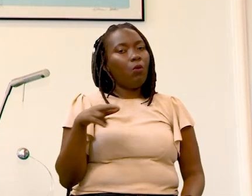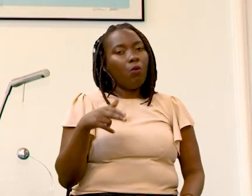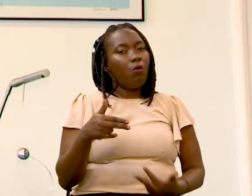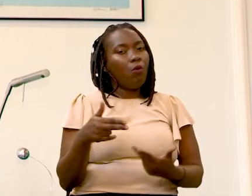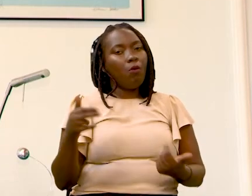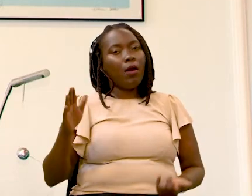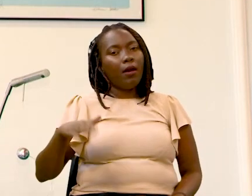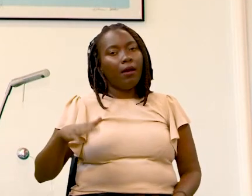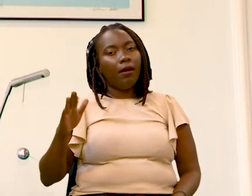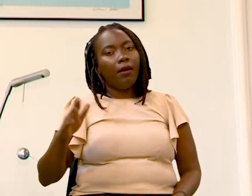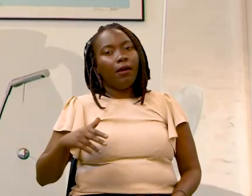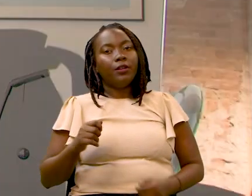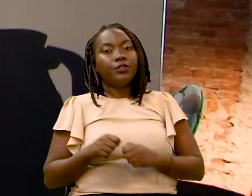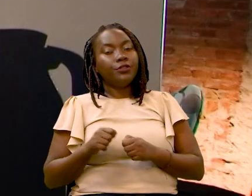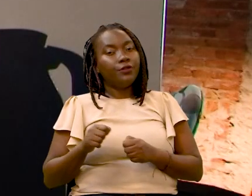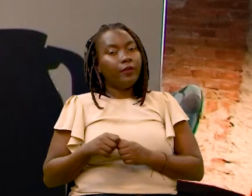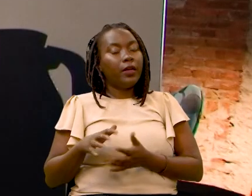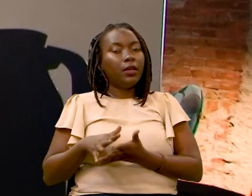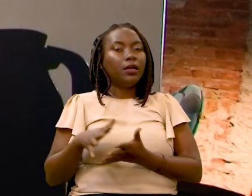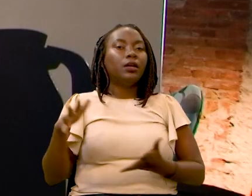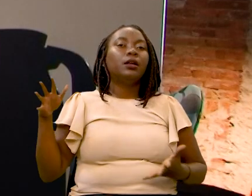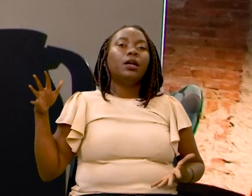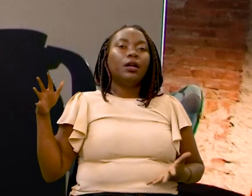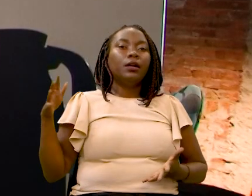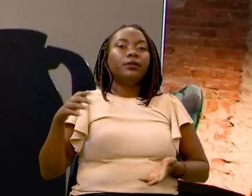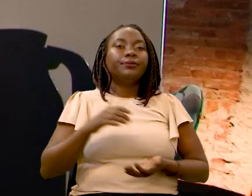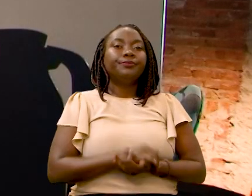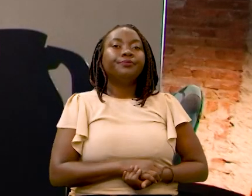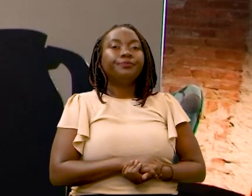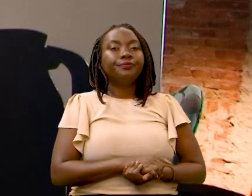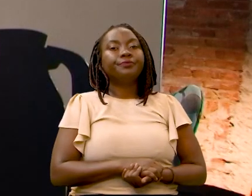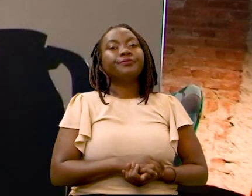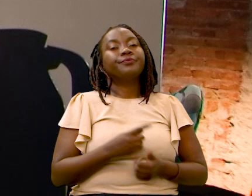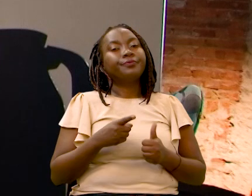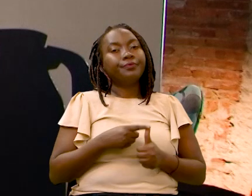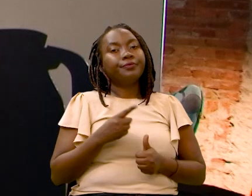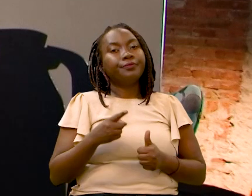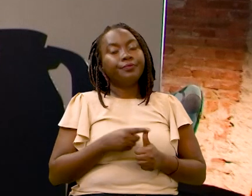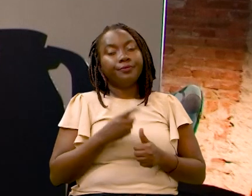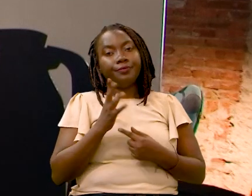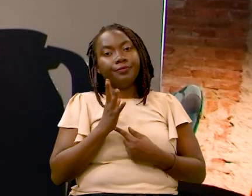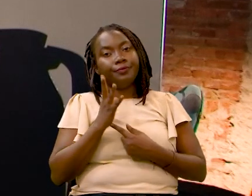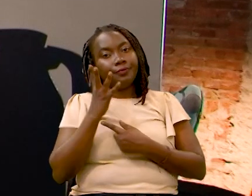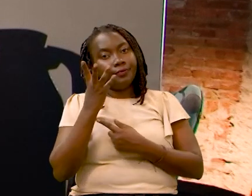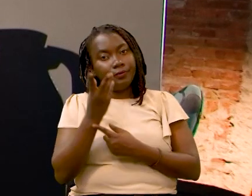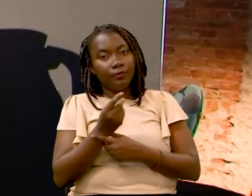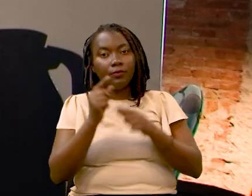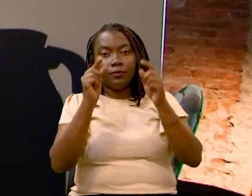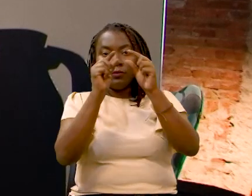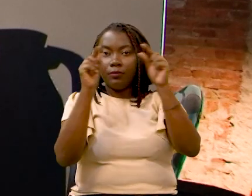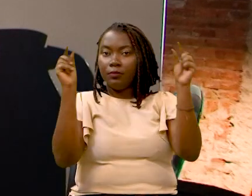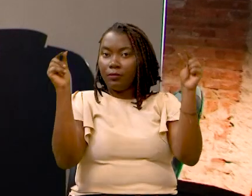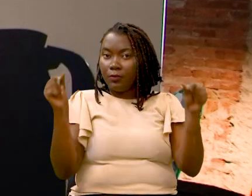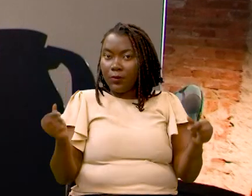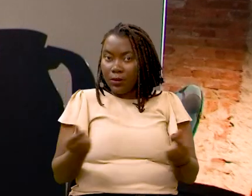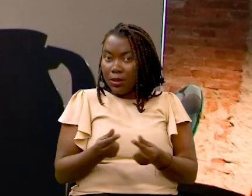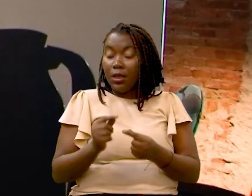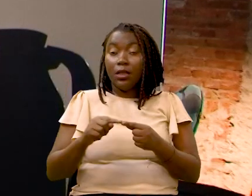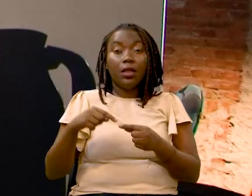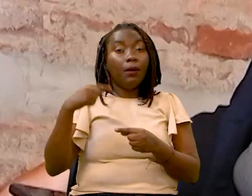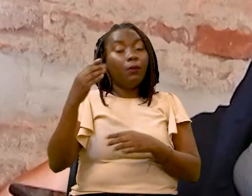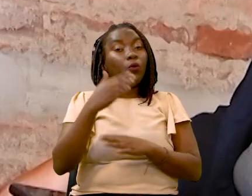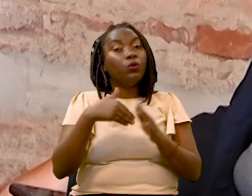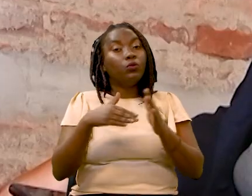é algo barato, a gente faz em quantidade. Sim. Então, primeiro a obra de arte, as